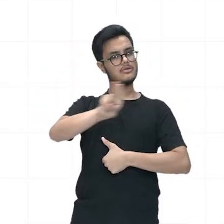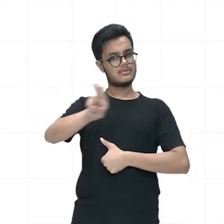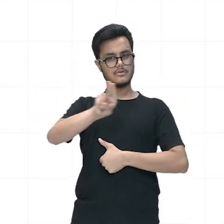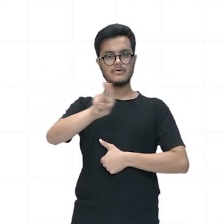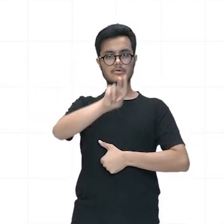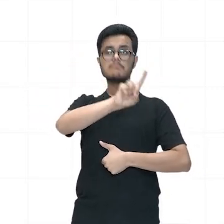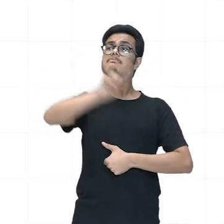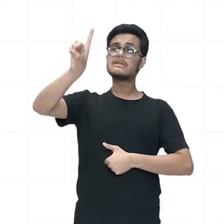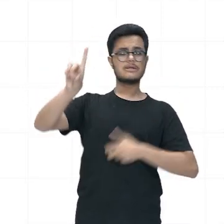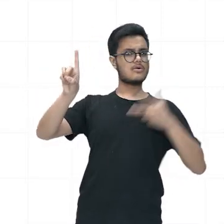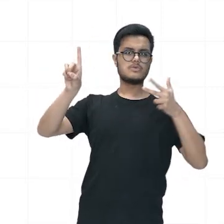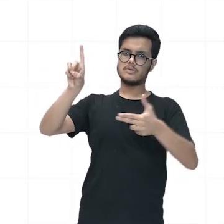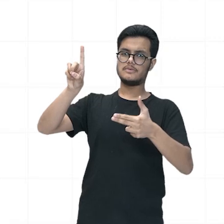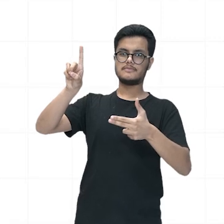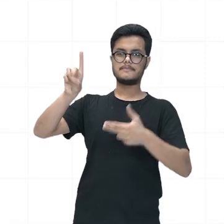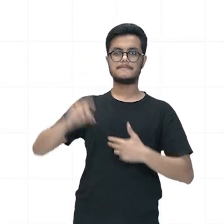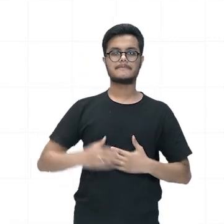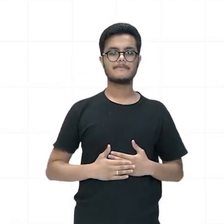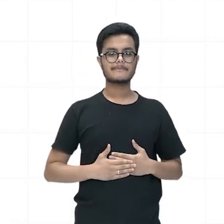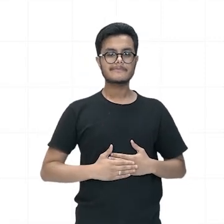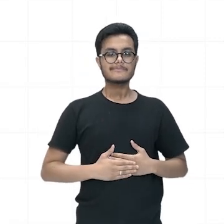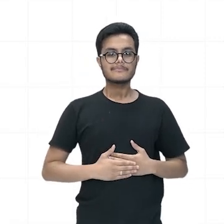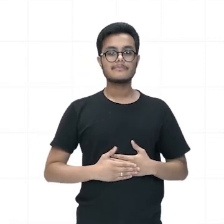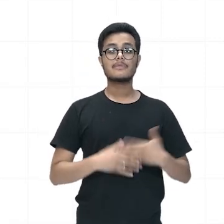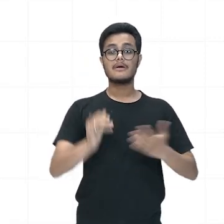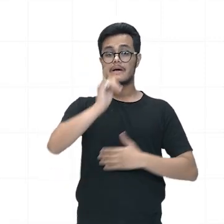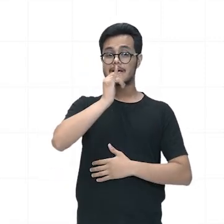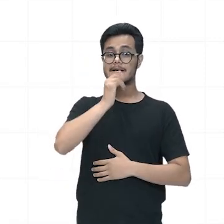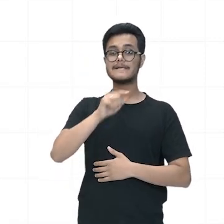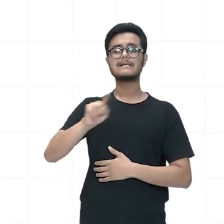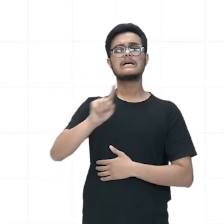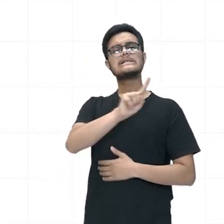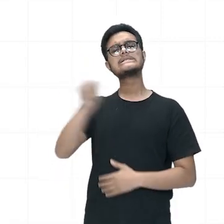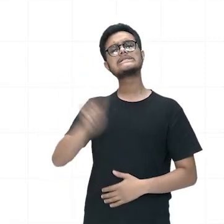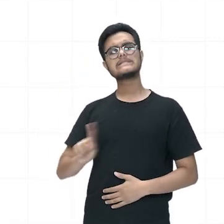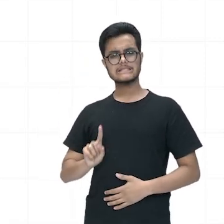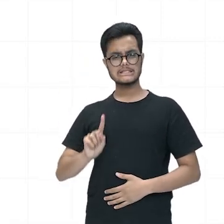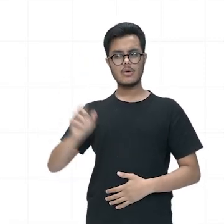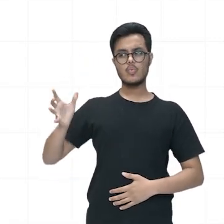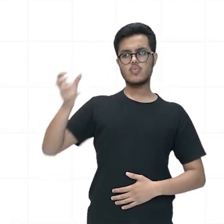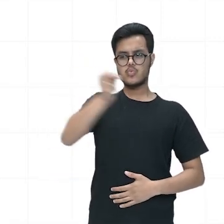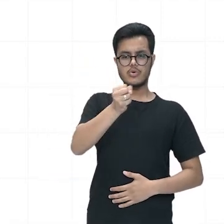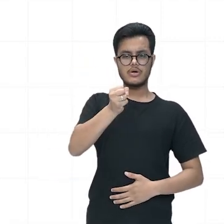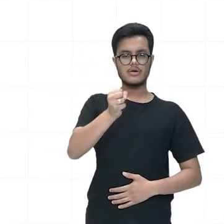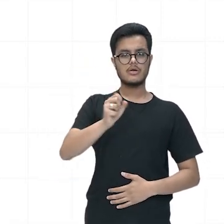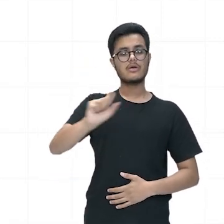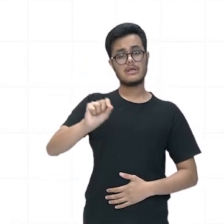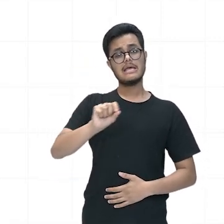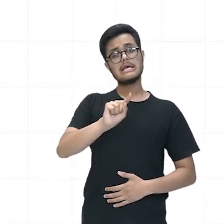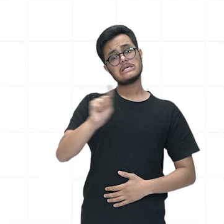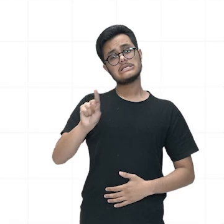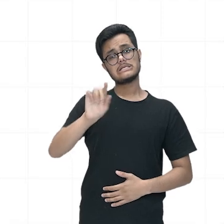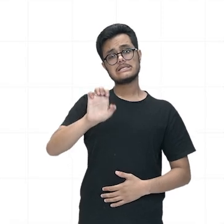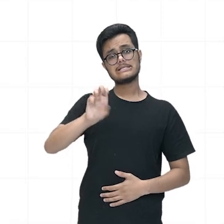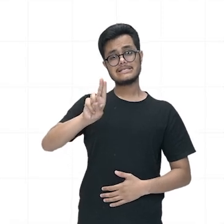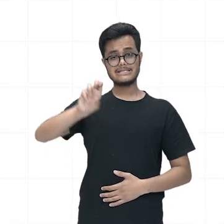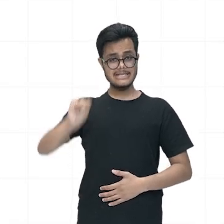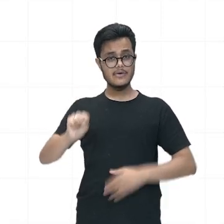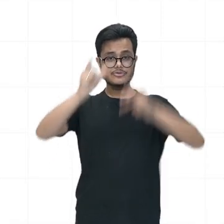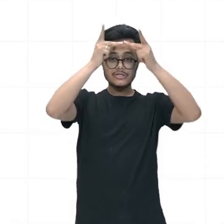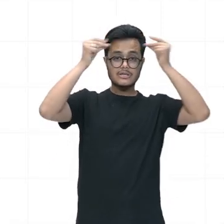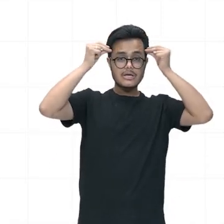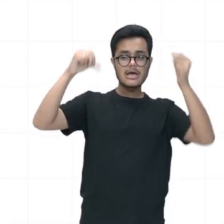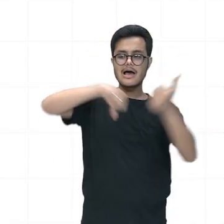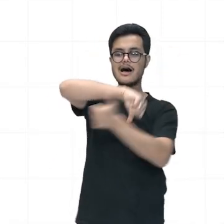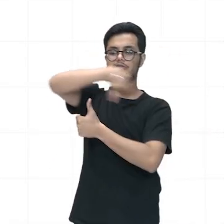mesmo Deus que já existia. Vou, então, citar aqui para vocês, por exemplo, Zeus. Zeus é o nome, né, no mundo grego.